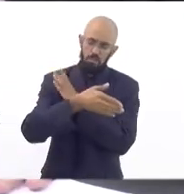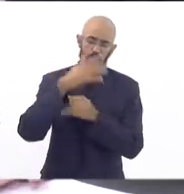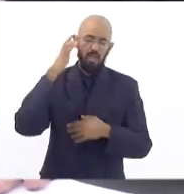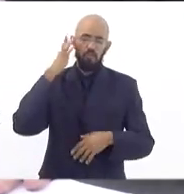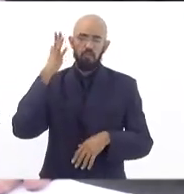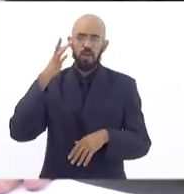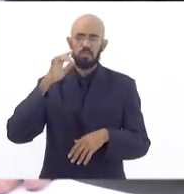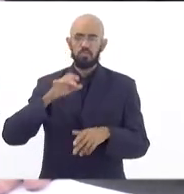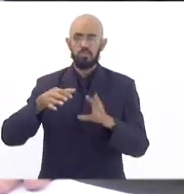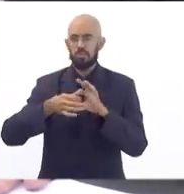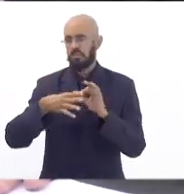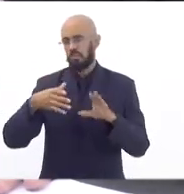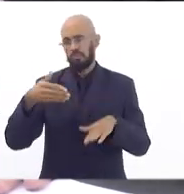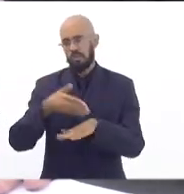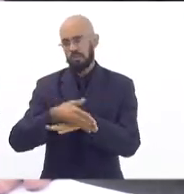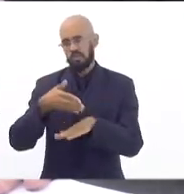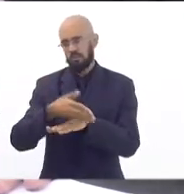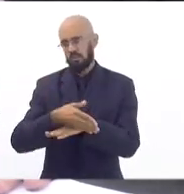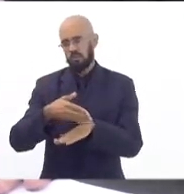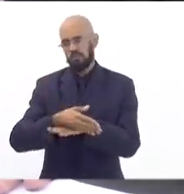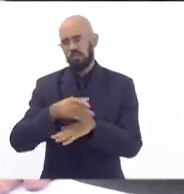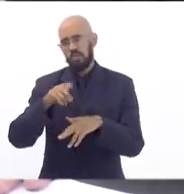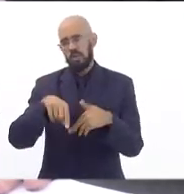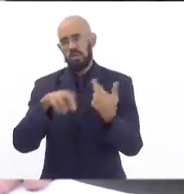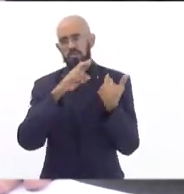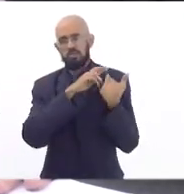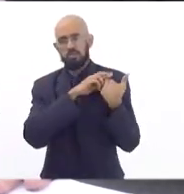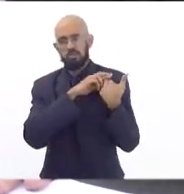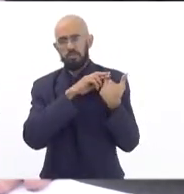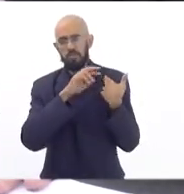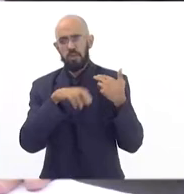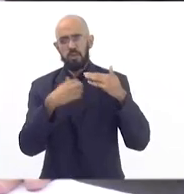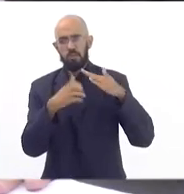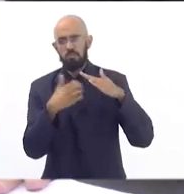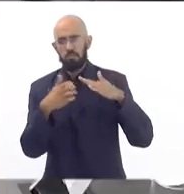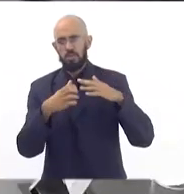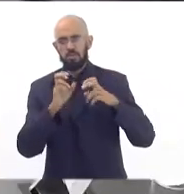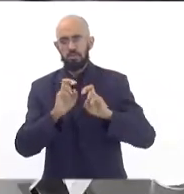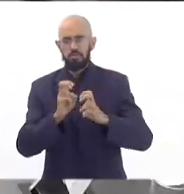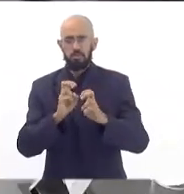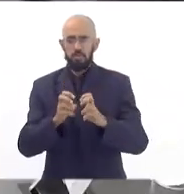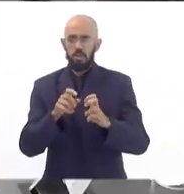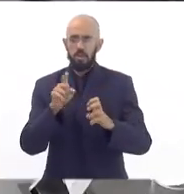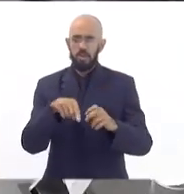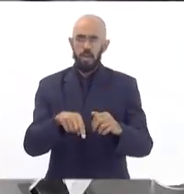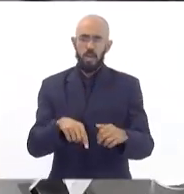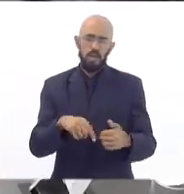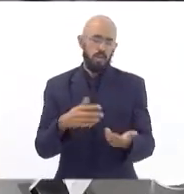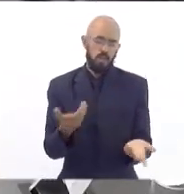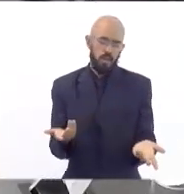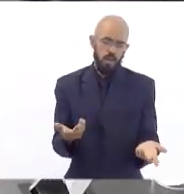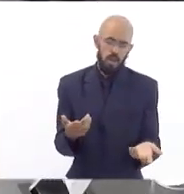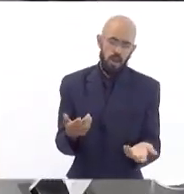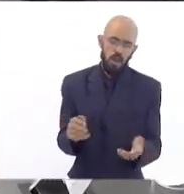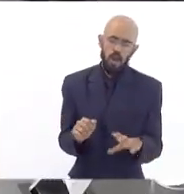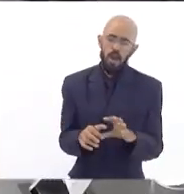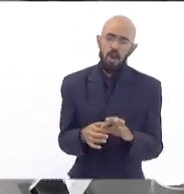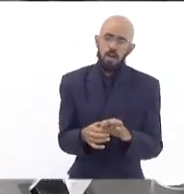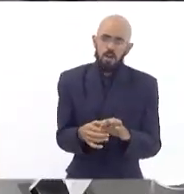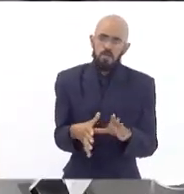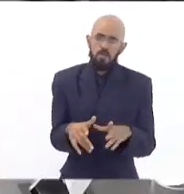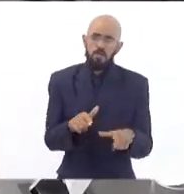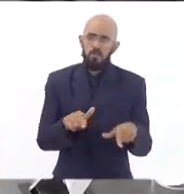rouba entra sai na gestação se você consegue da SuperVia que é concessionária ao longo da desse tipo